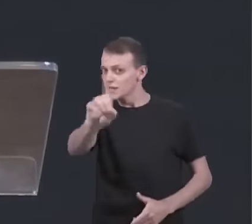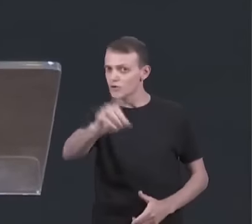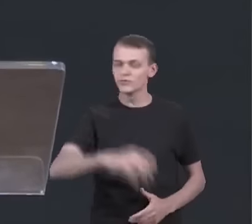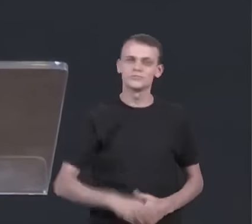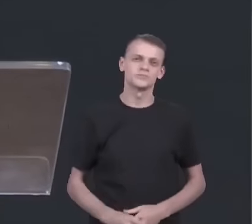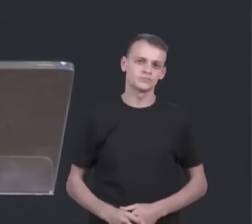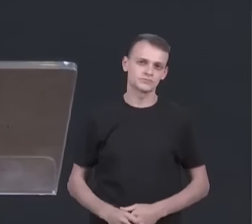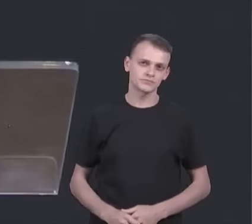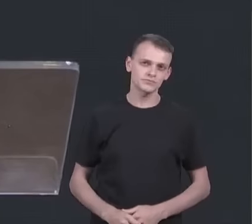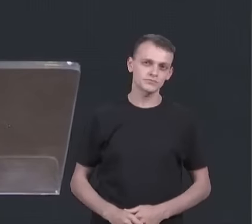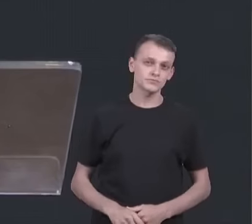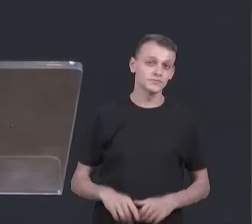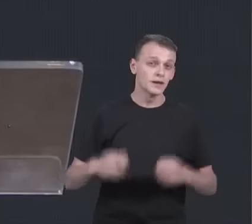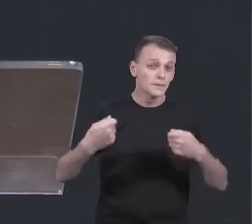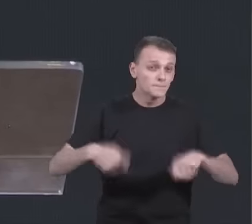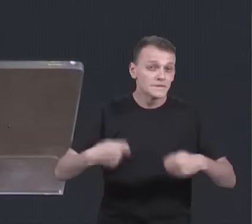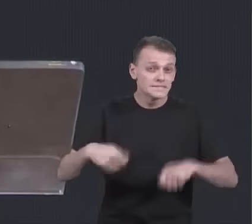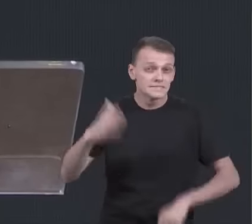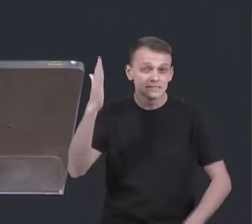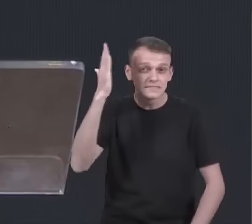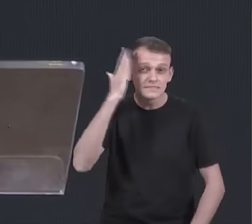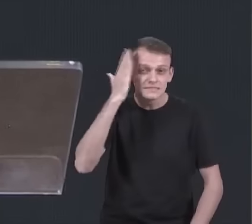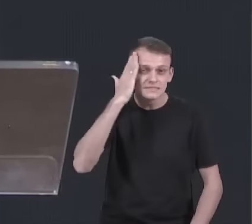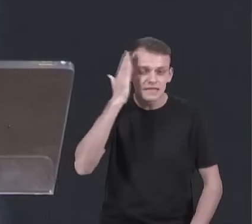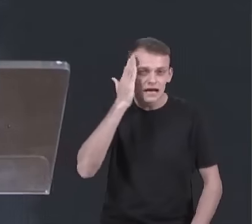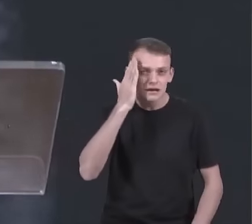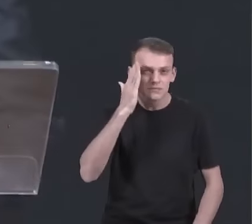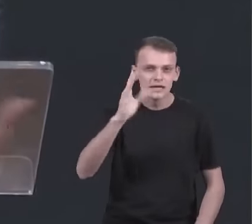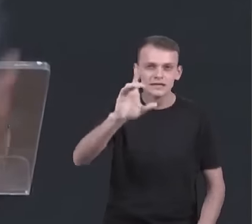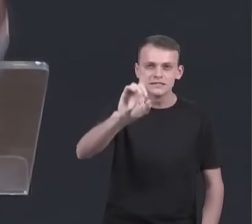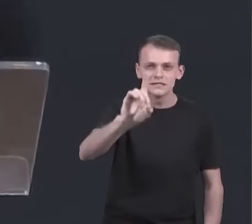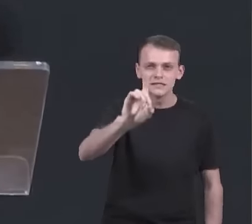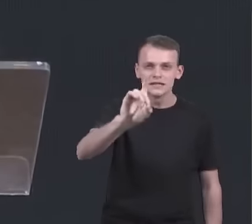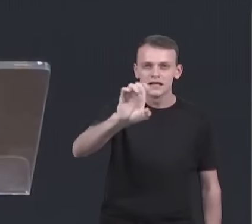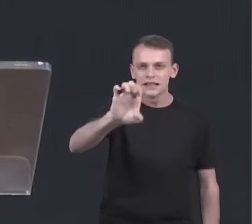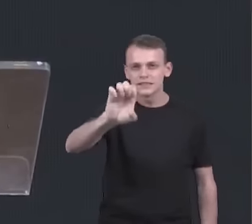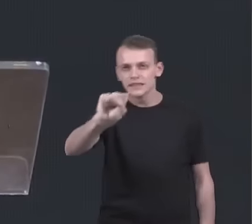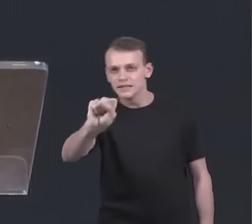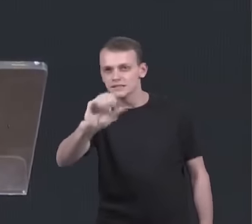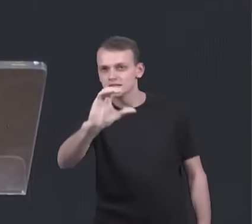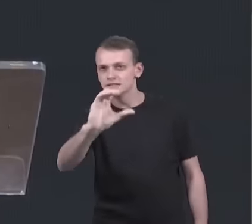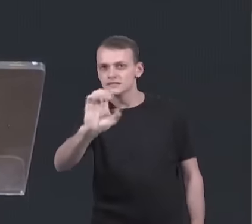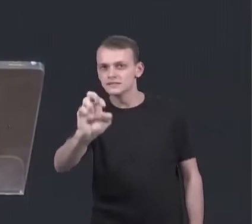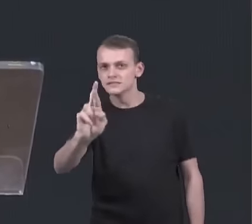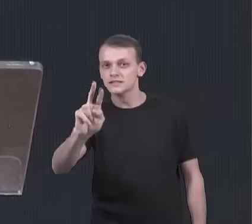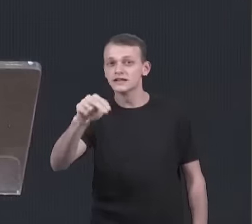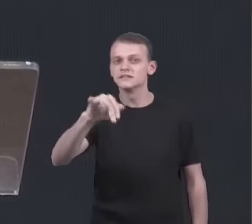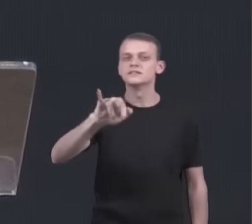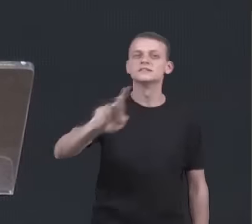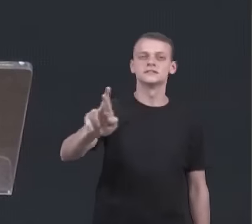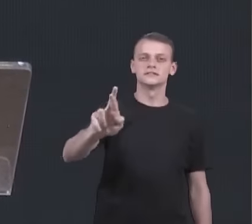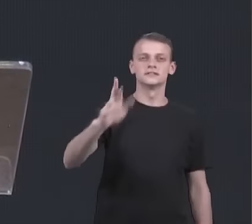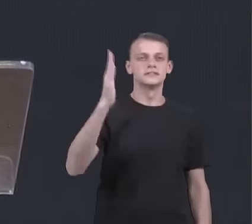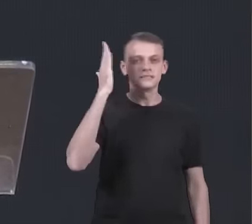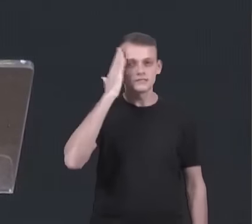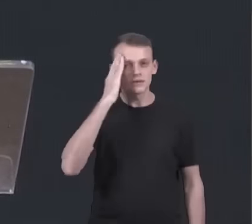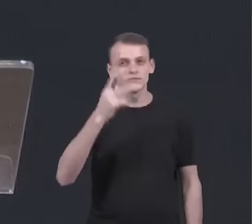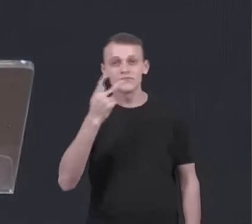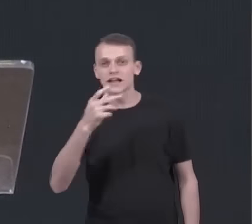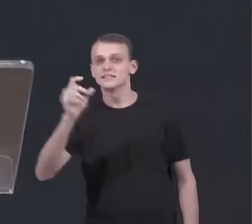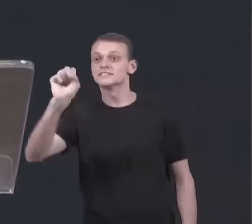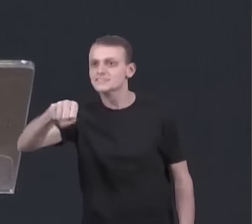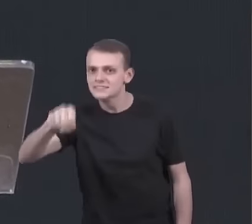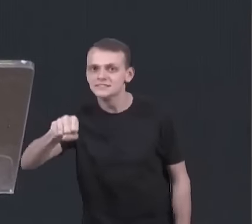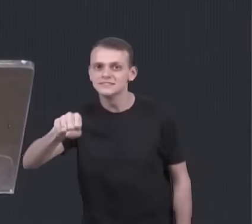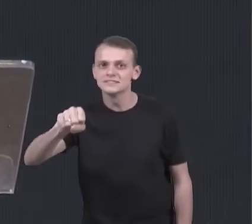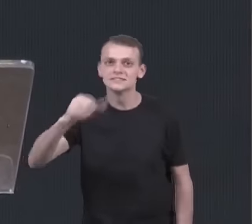É hora de discernir a sua temporada. O que os céus estão dizendo? Desde o início da pandemia,